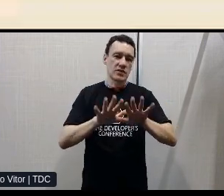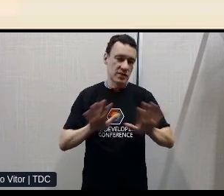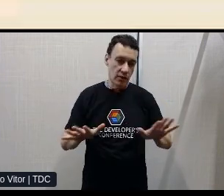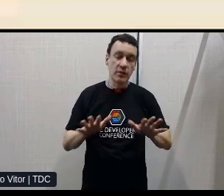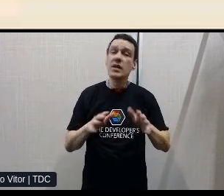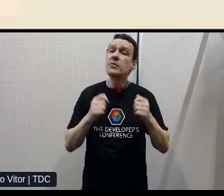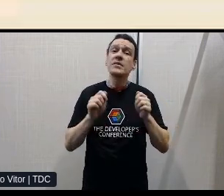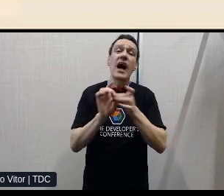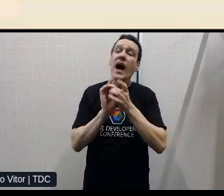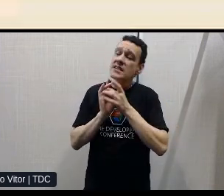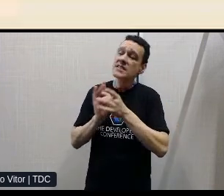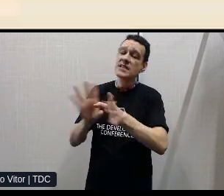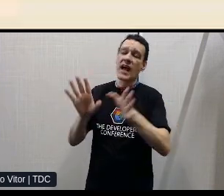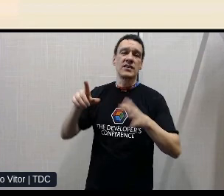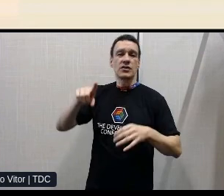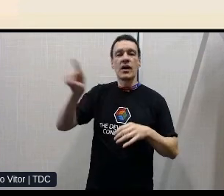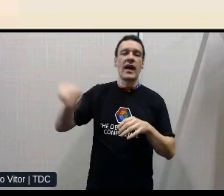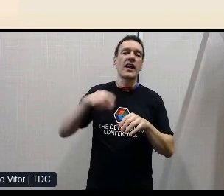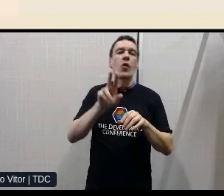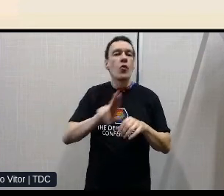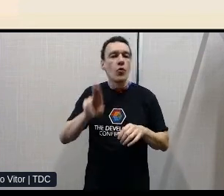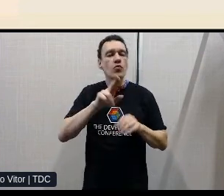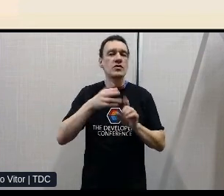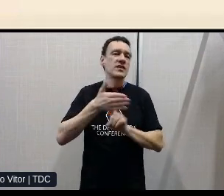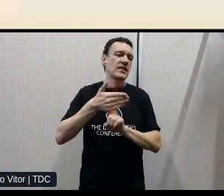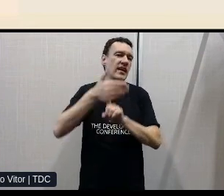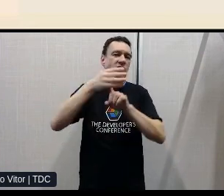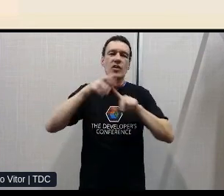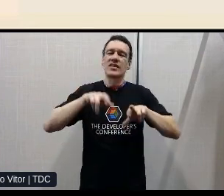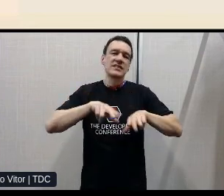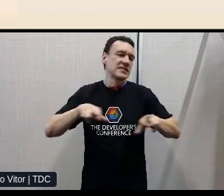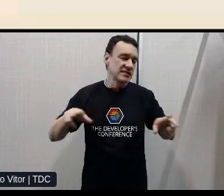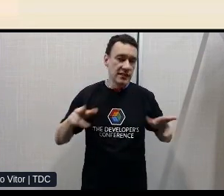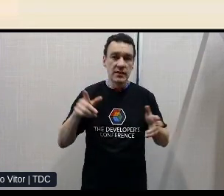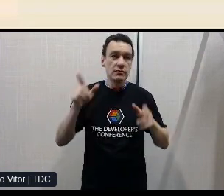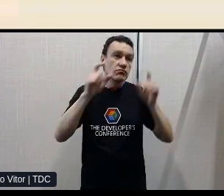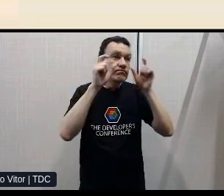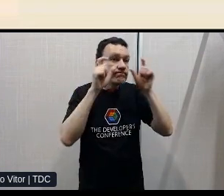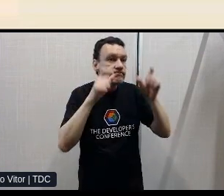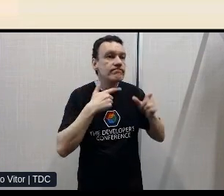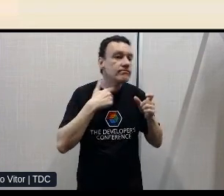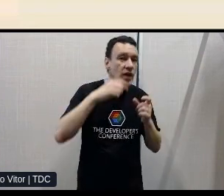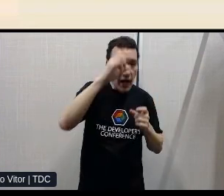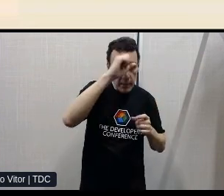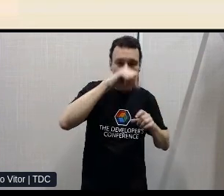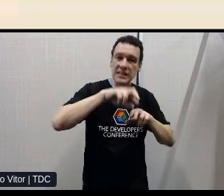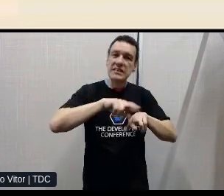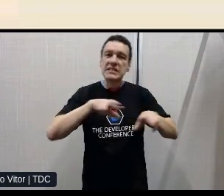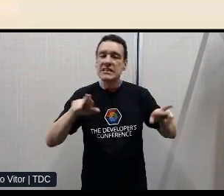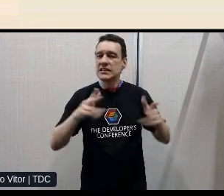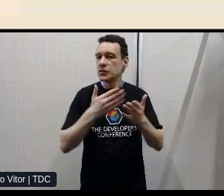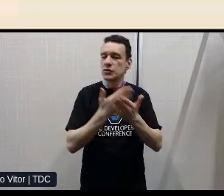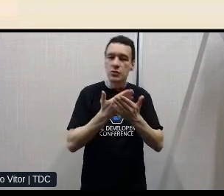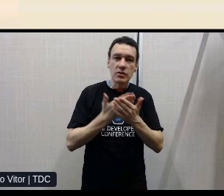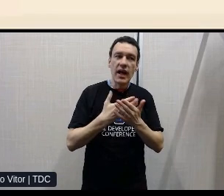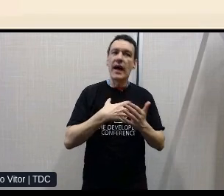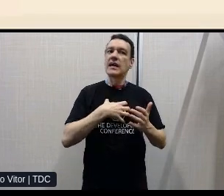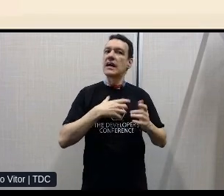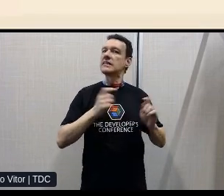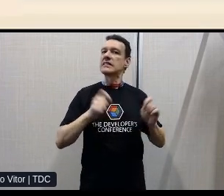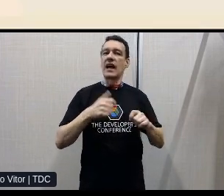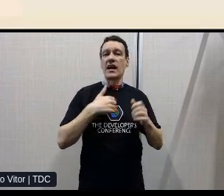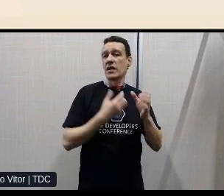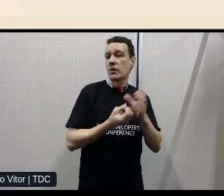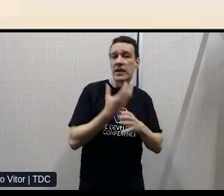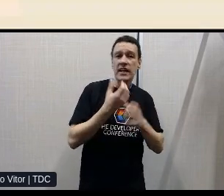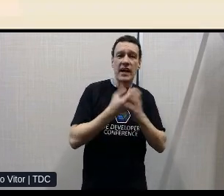todas as pessoas para que elas consigam usar as tecnologias e consigam se interessar pela área e se enxergar nessa posição de